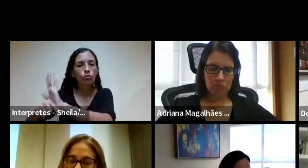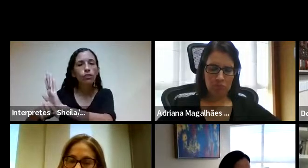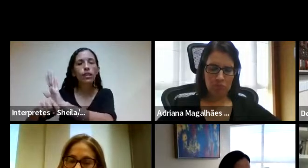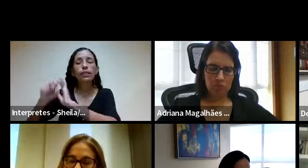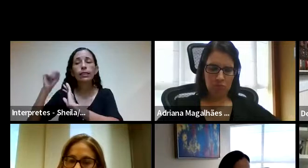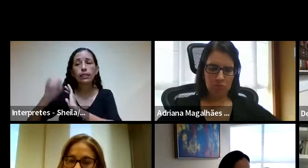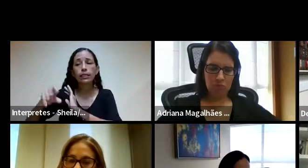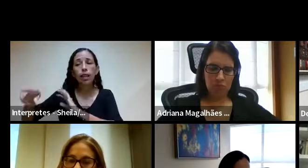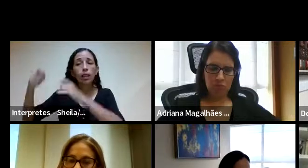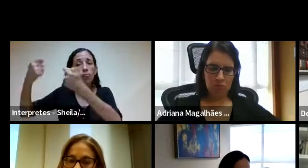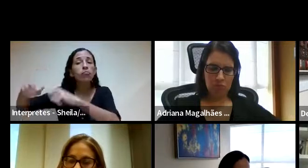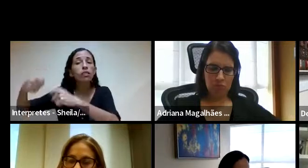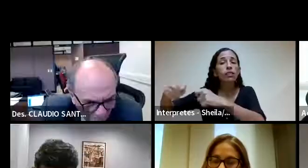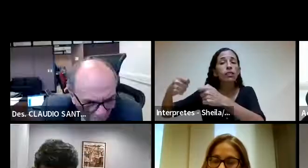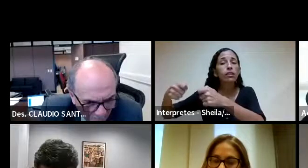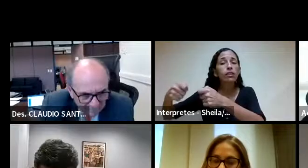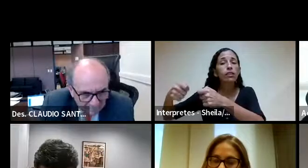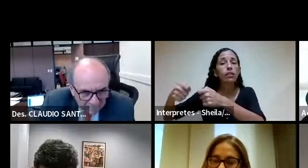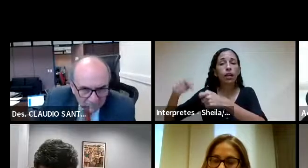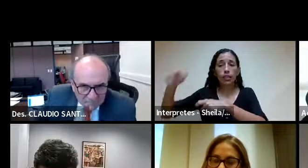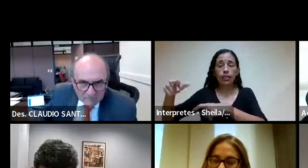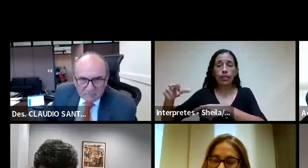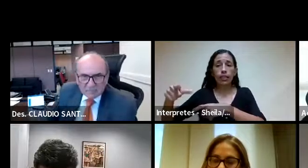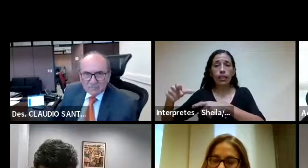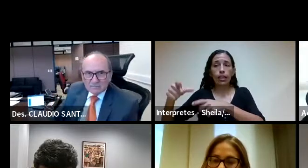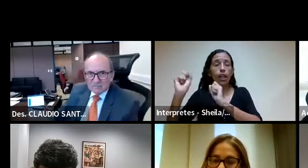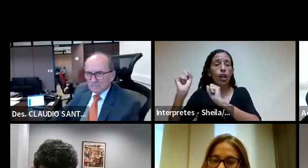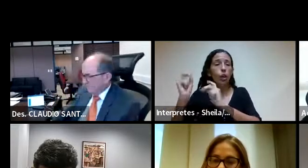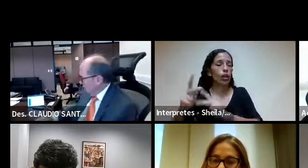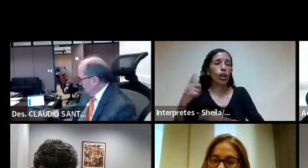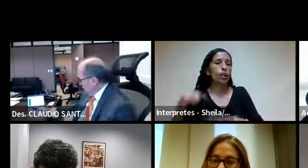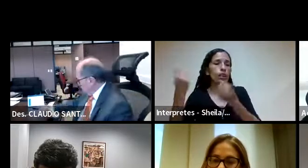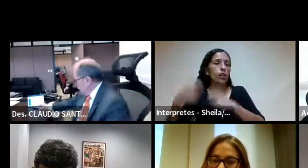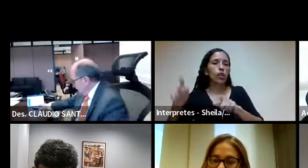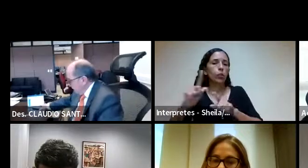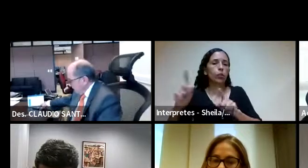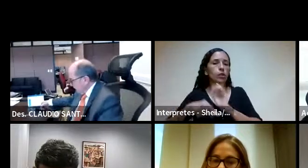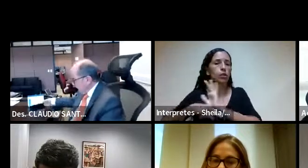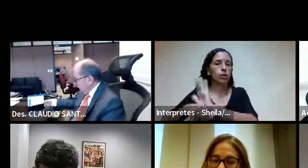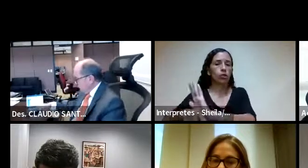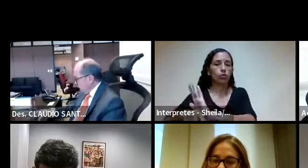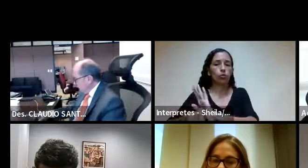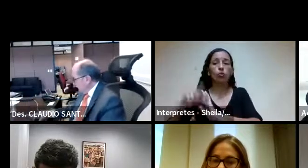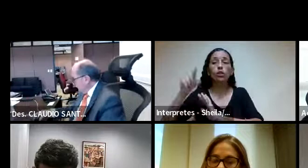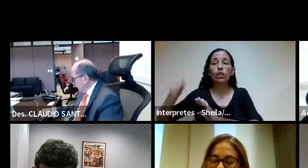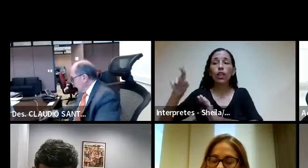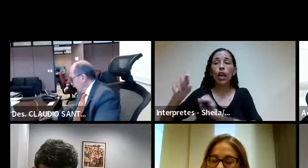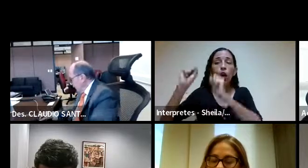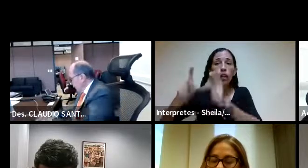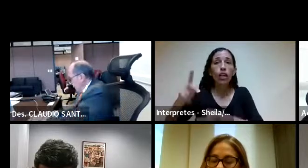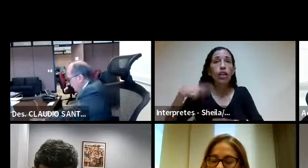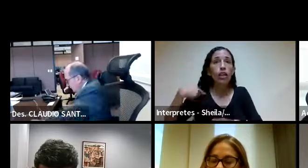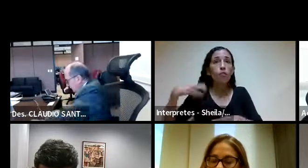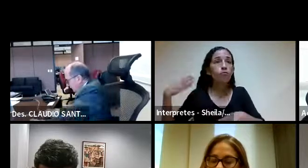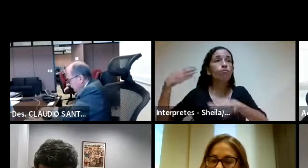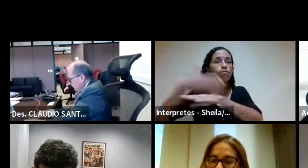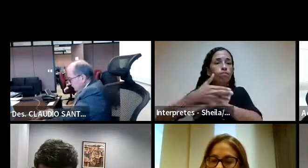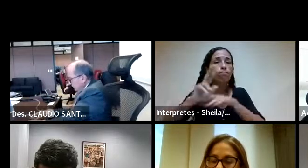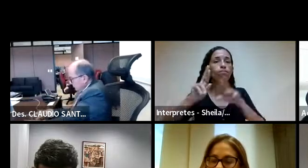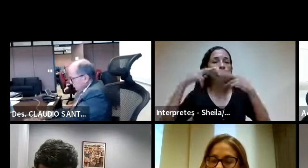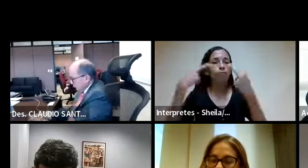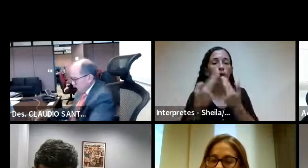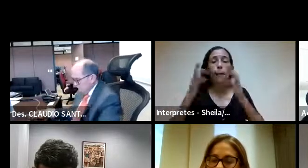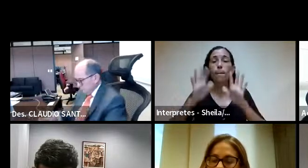necessários. Ela confirma que não é preciso e me confirma que vai participar da audiência. Ela não participou da audiência.